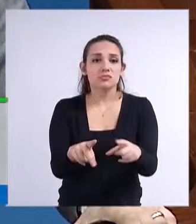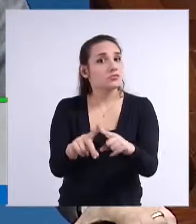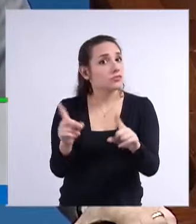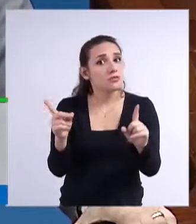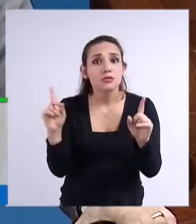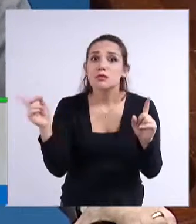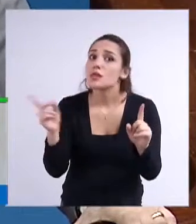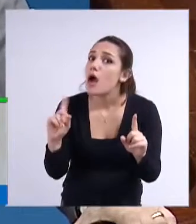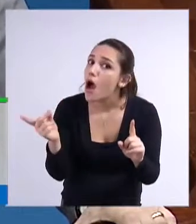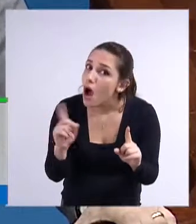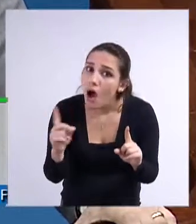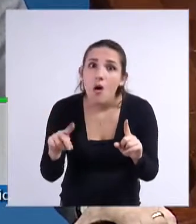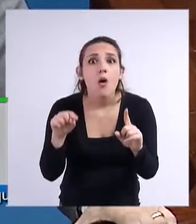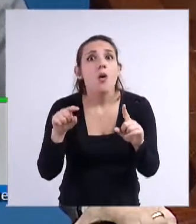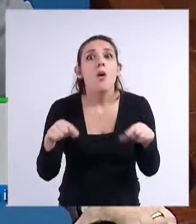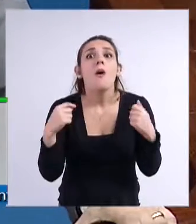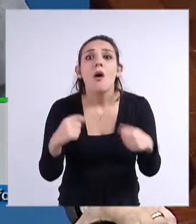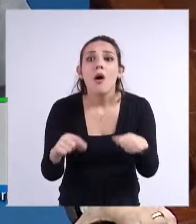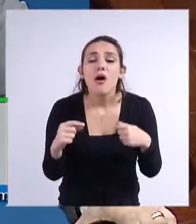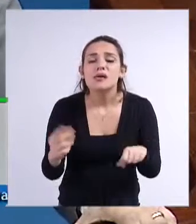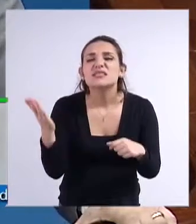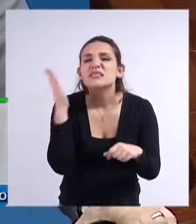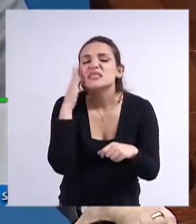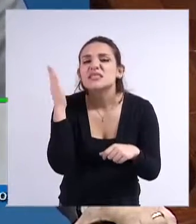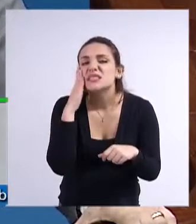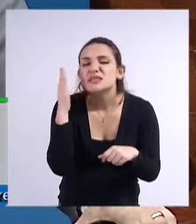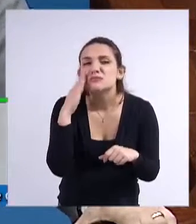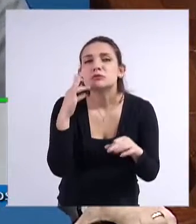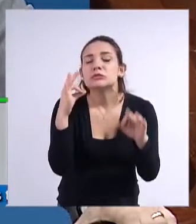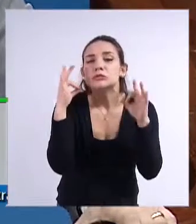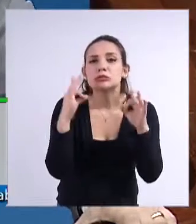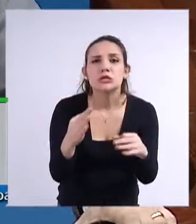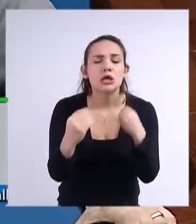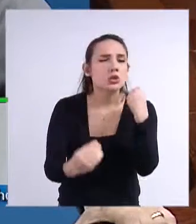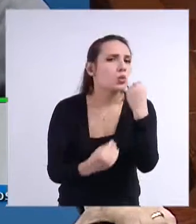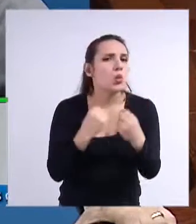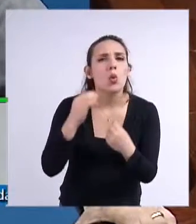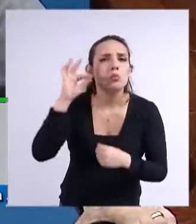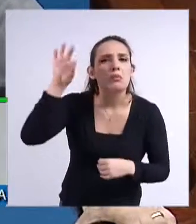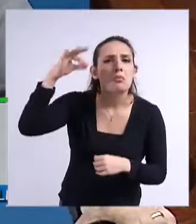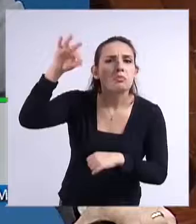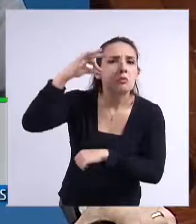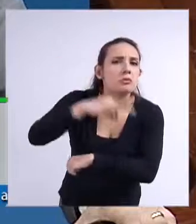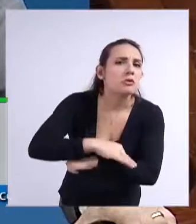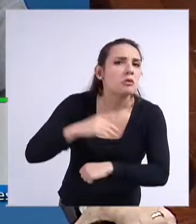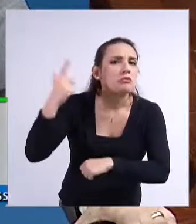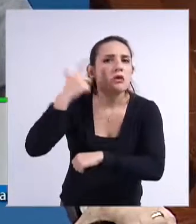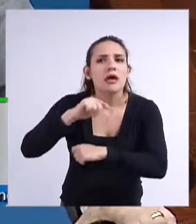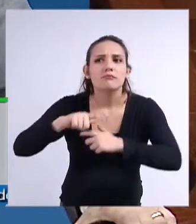esse inimigo, nós temos que conhecer esse